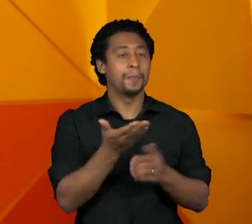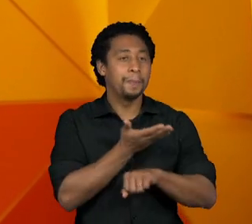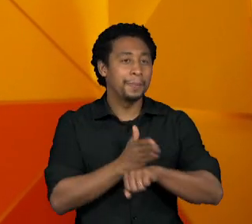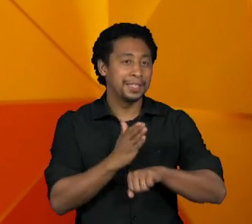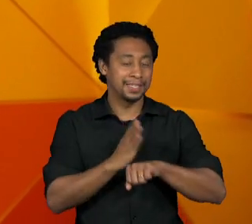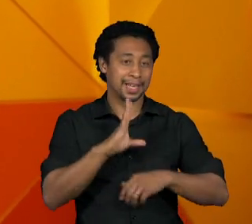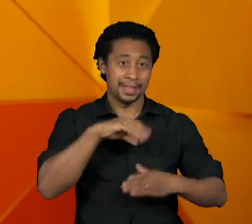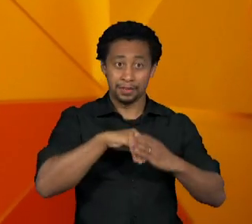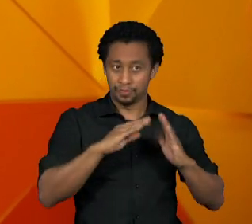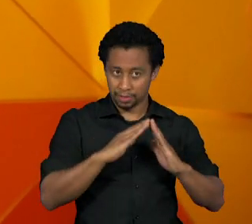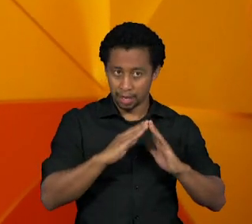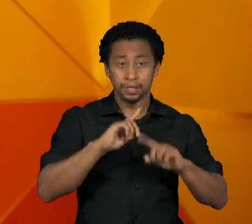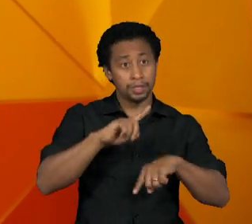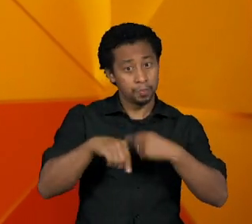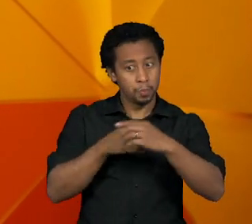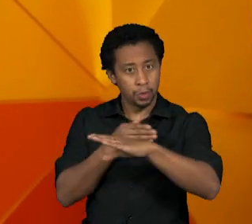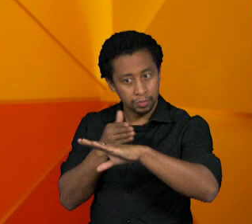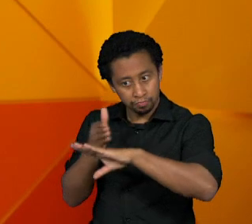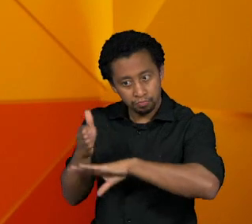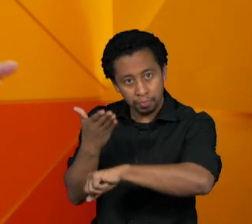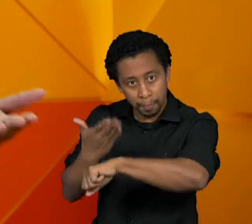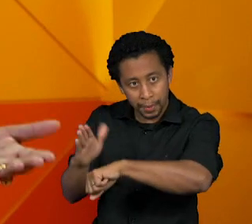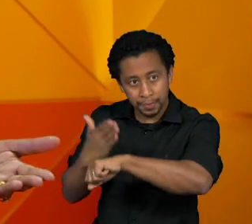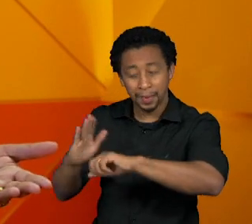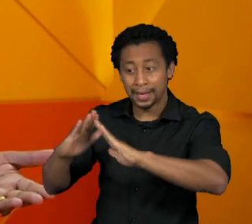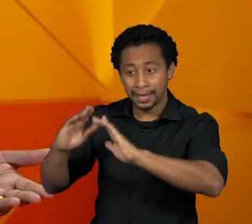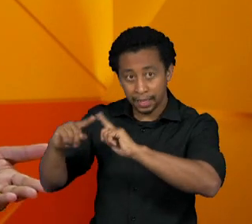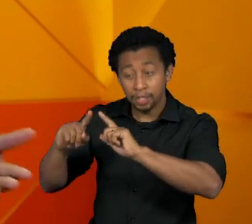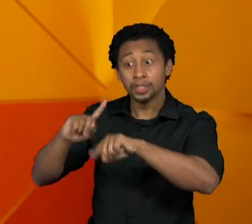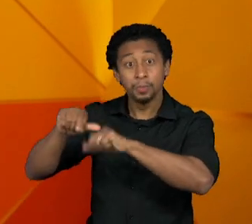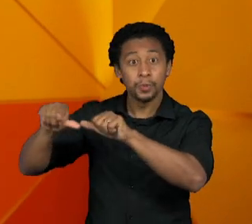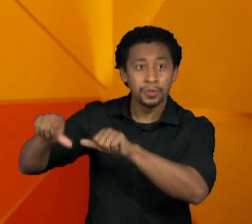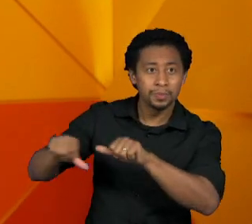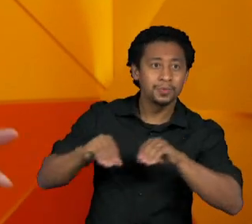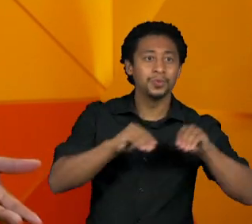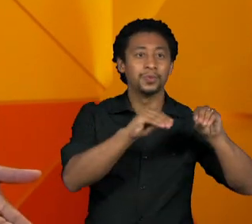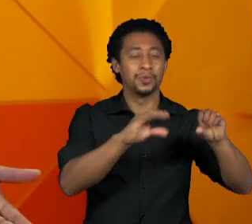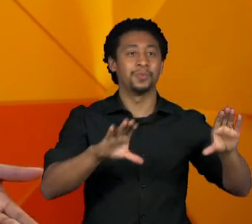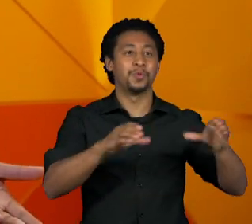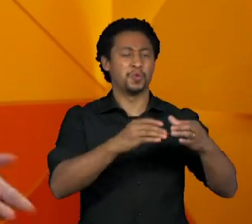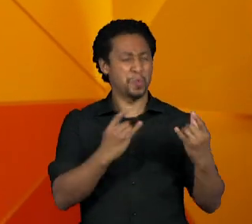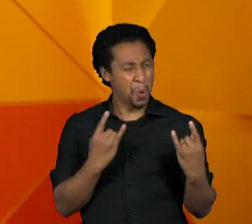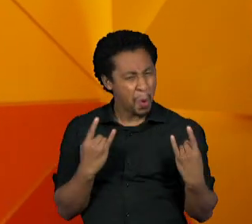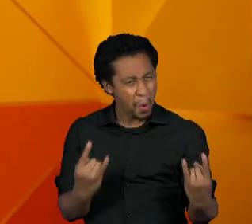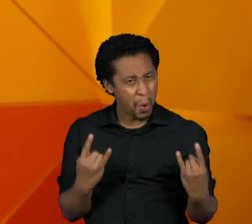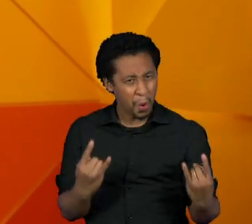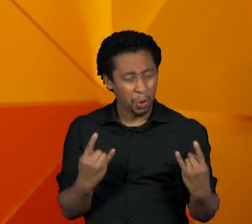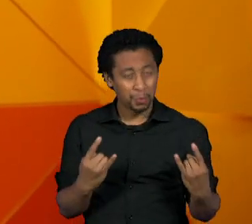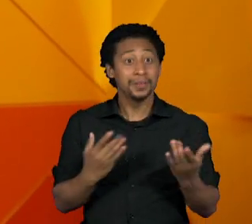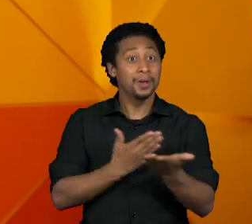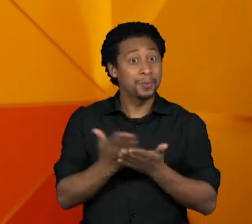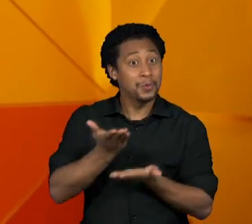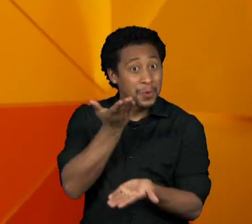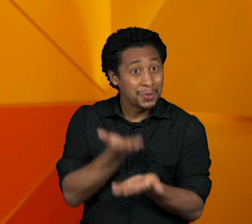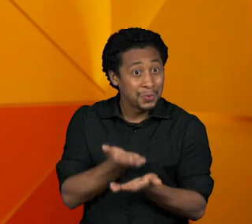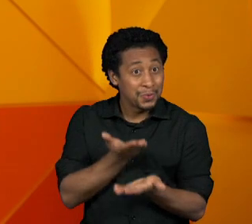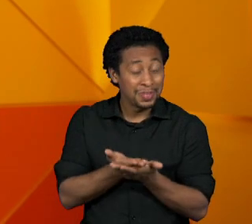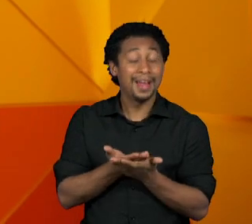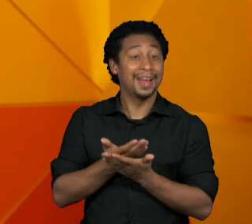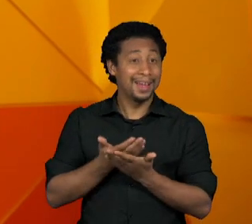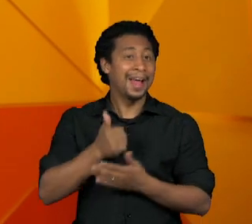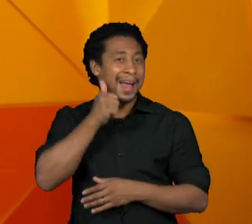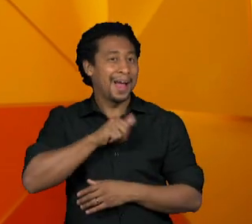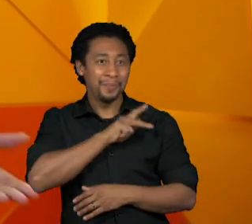fez parte de uma banda de rock. Quando começou a estudar canto lírico, aí ele ganhou o apoio da professora Júlia Guide, que